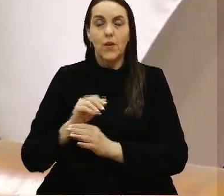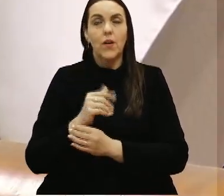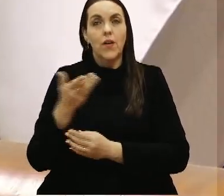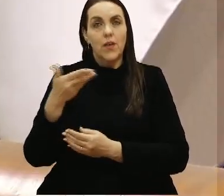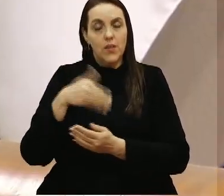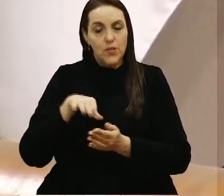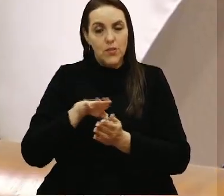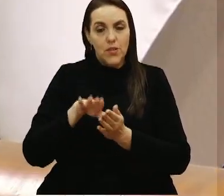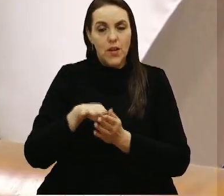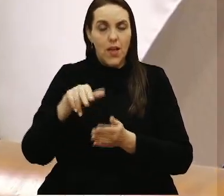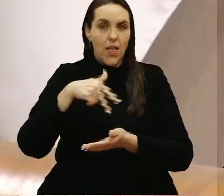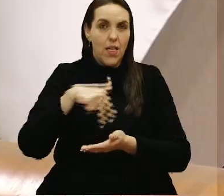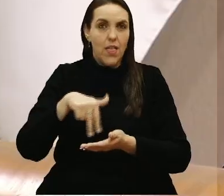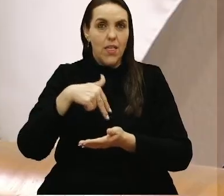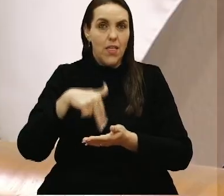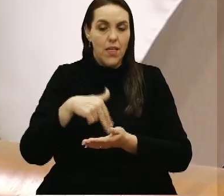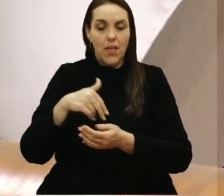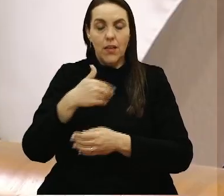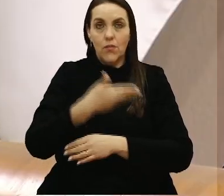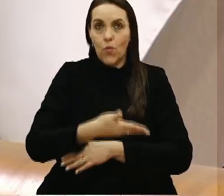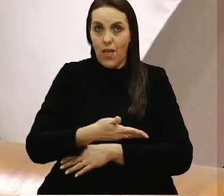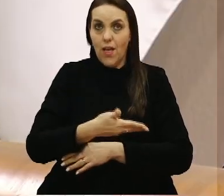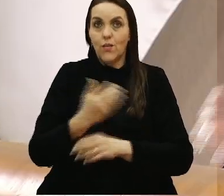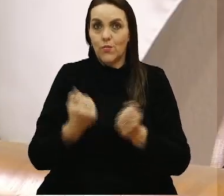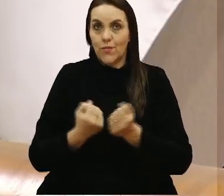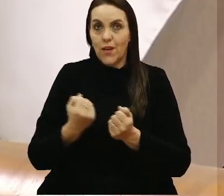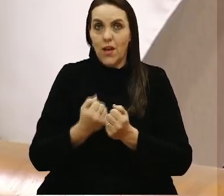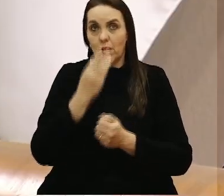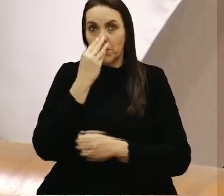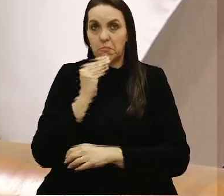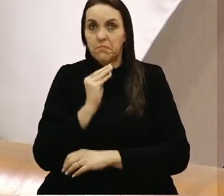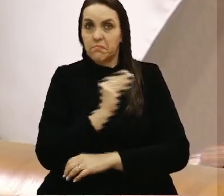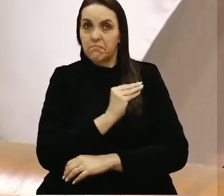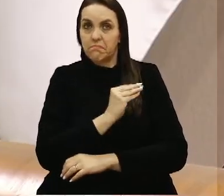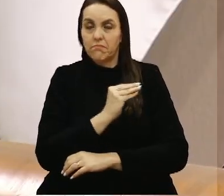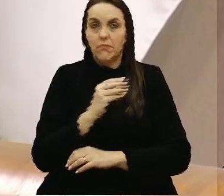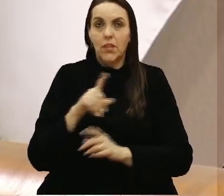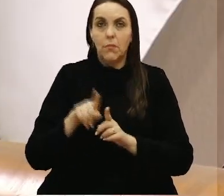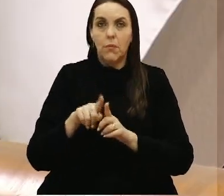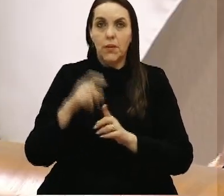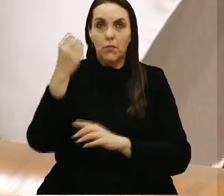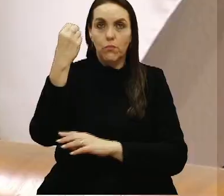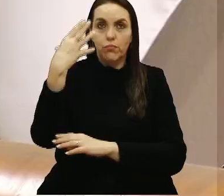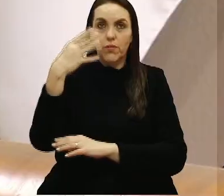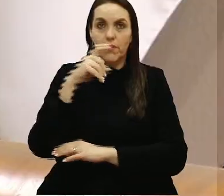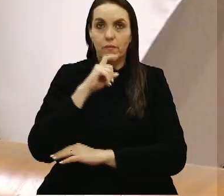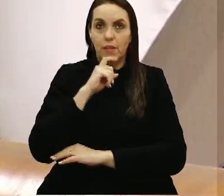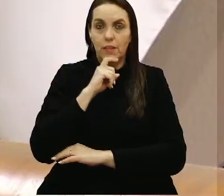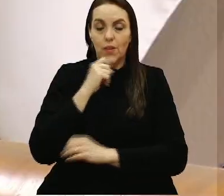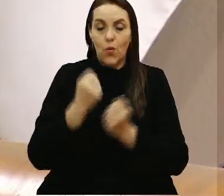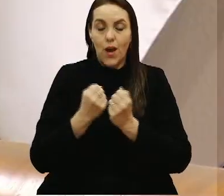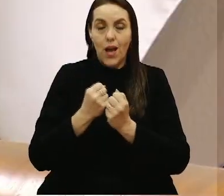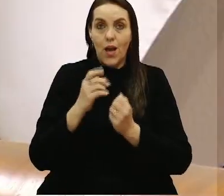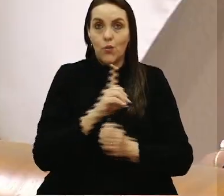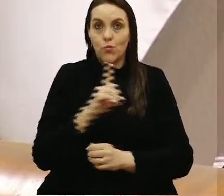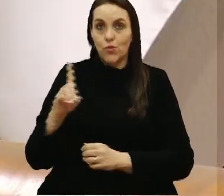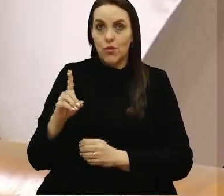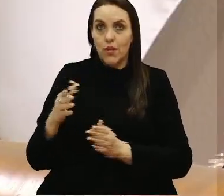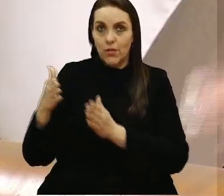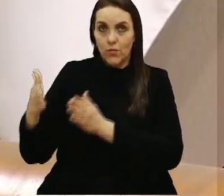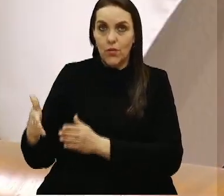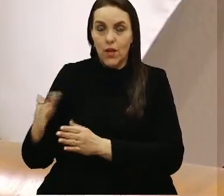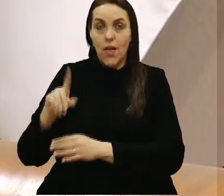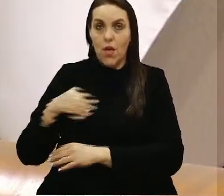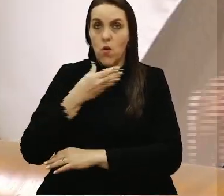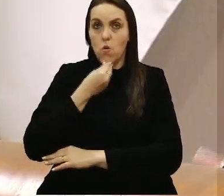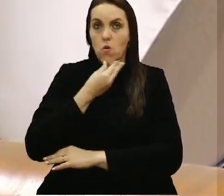tal. Ignorei. E quando a sinaleira abriu, tinha um carro do meu lado, no lado direito, que era um